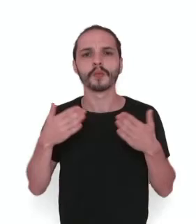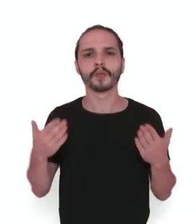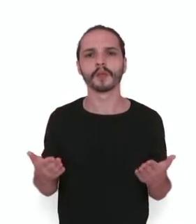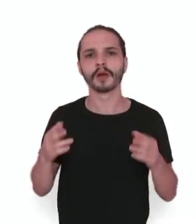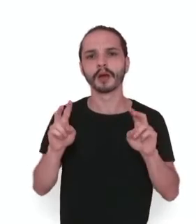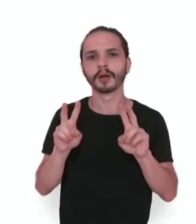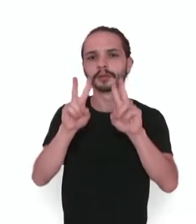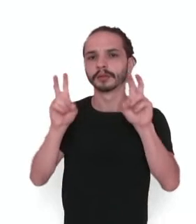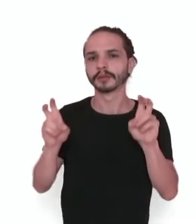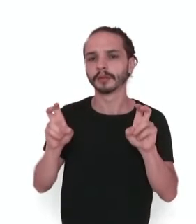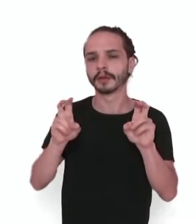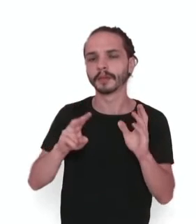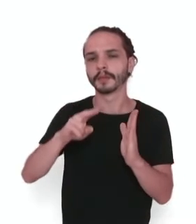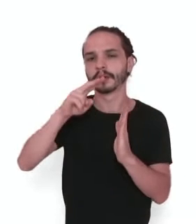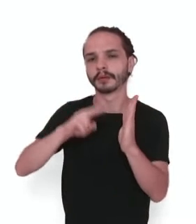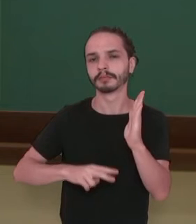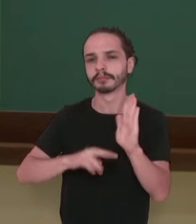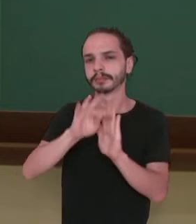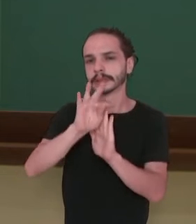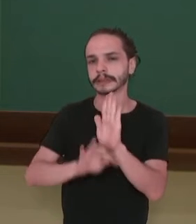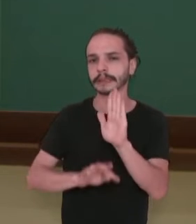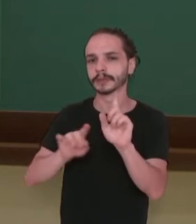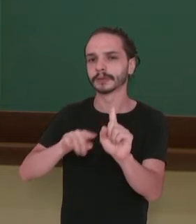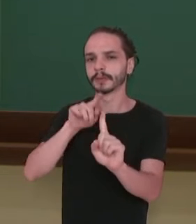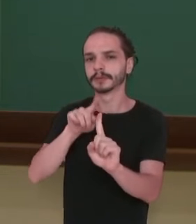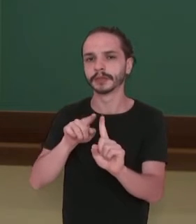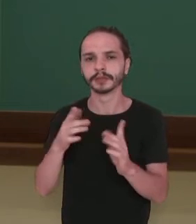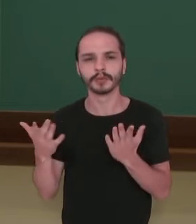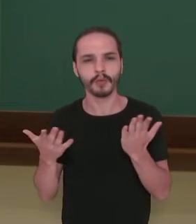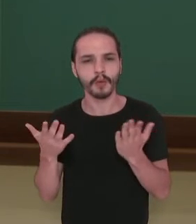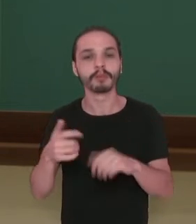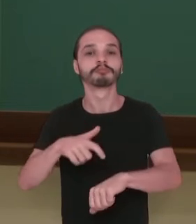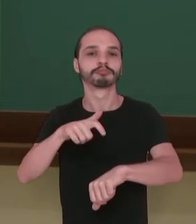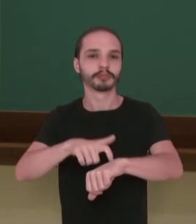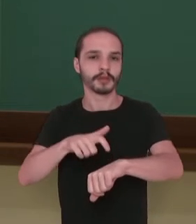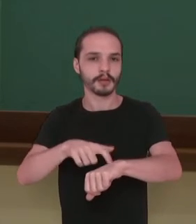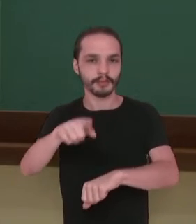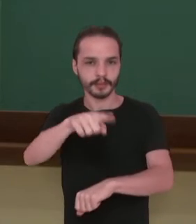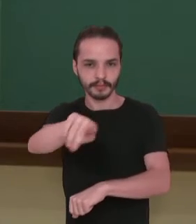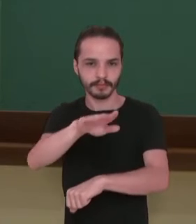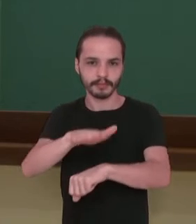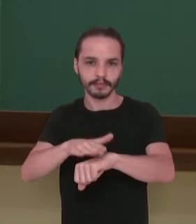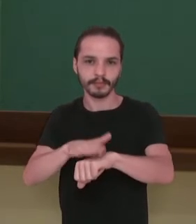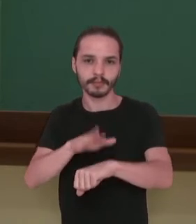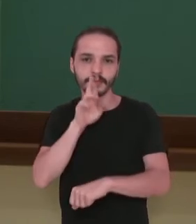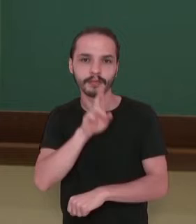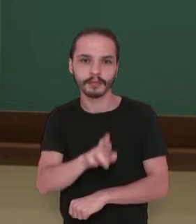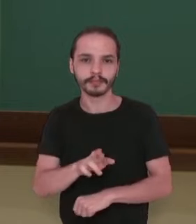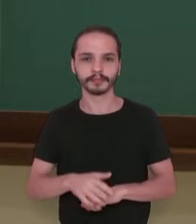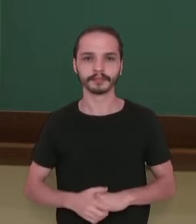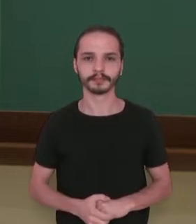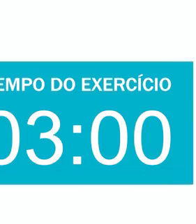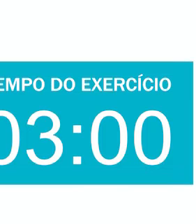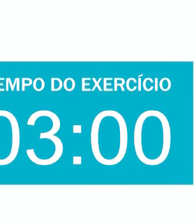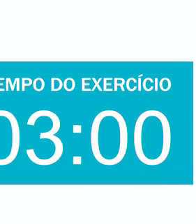da leitura 2 e qual o objetivo desse texto? Um tempinho, então, para vocês responderem aí essa atividade.